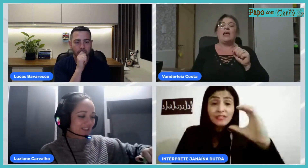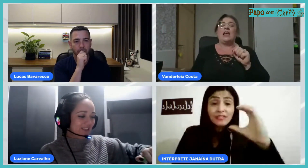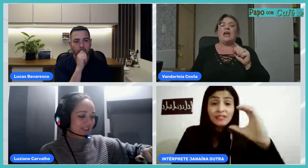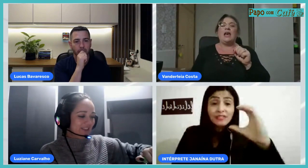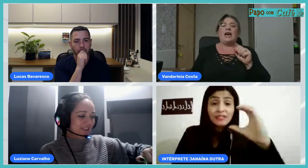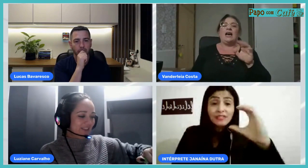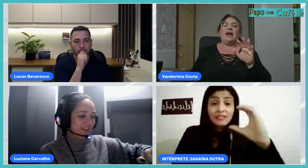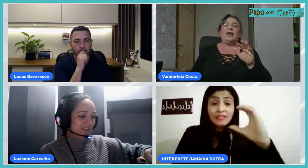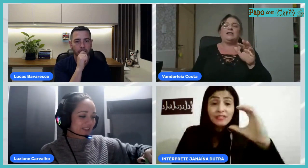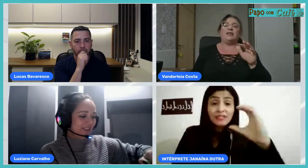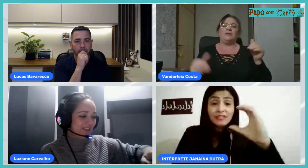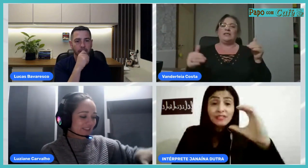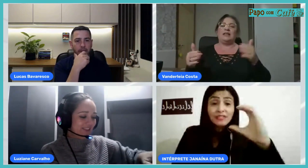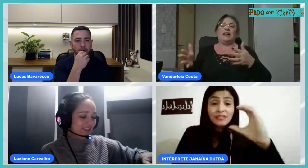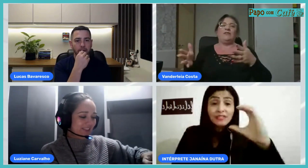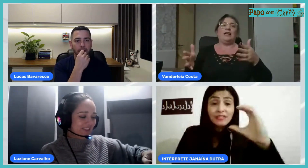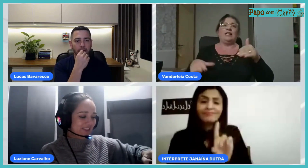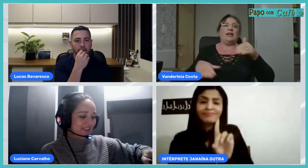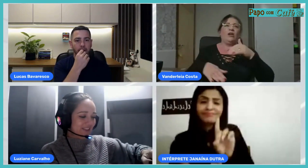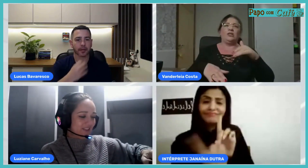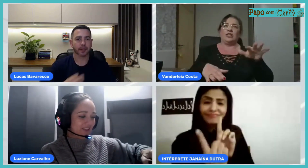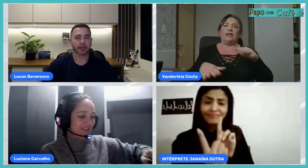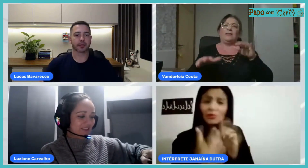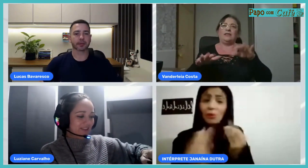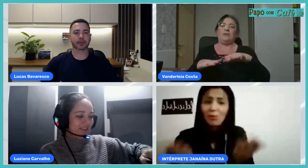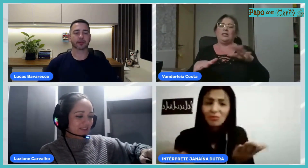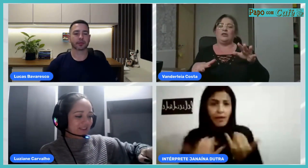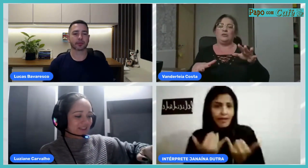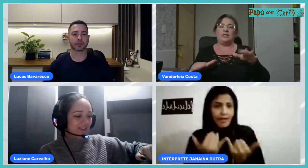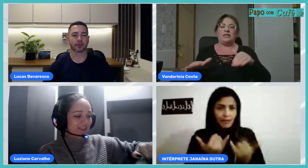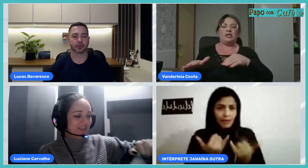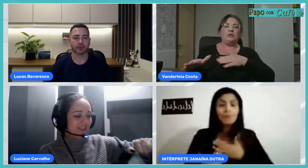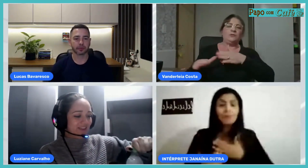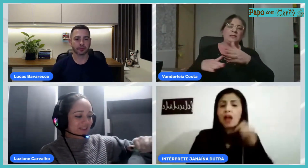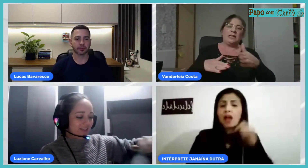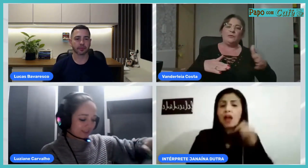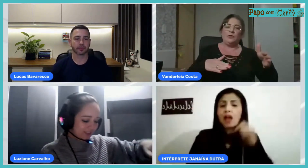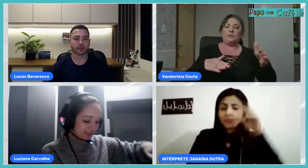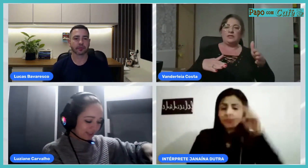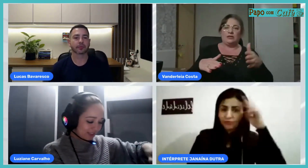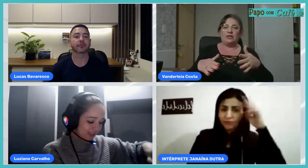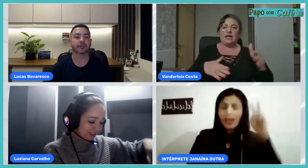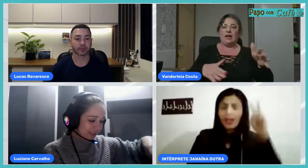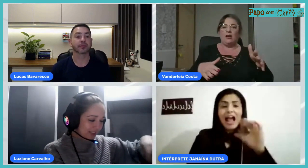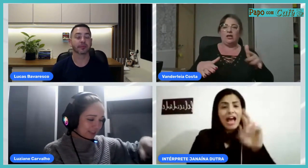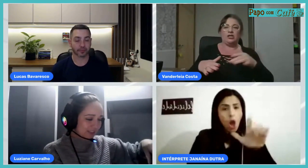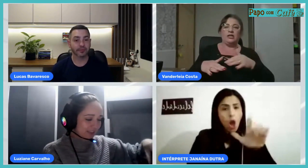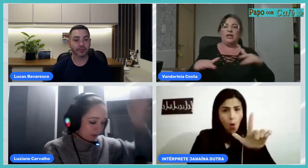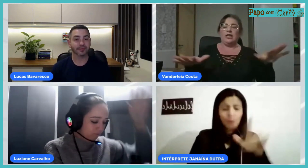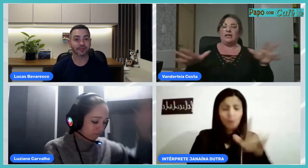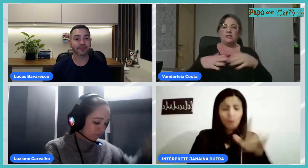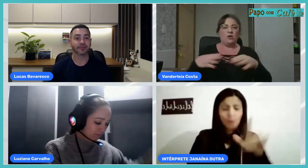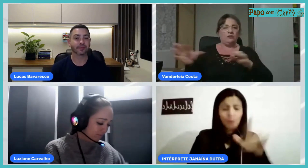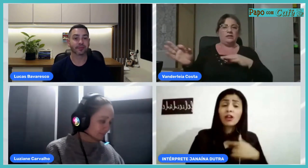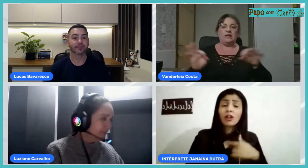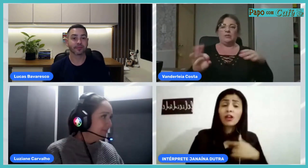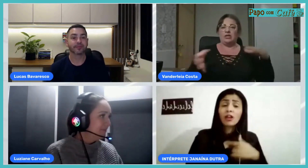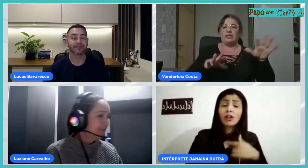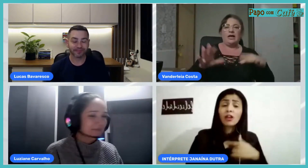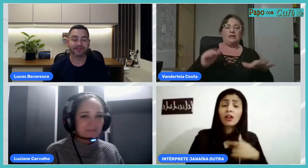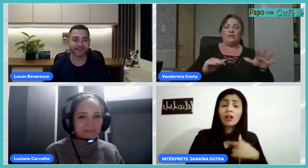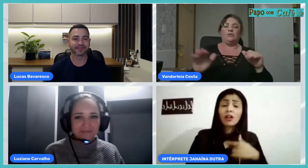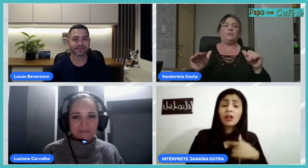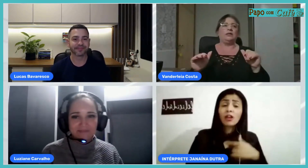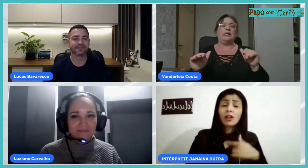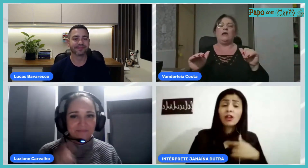né? Diz que uma vez ela estava lá na loja, que ela fazia parte do administrativo, mas ela foi para o setor da loja, lá nas gôndolas, dar